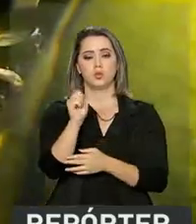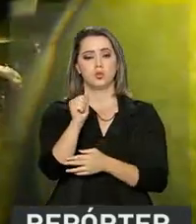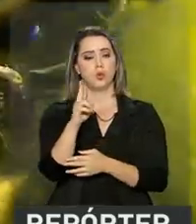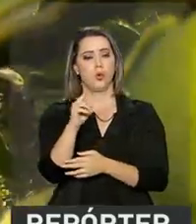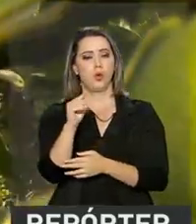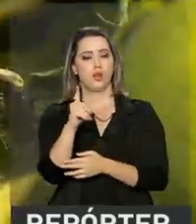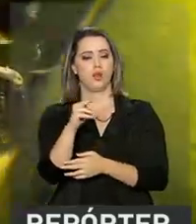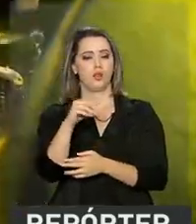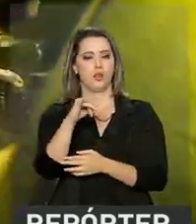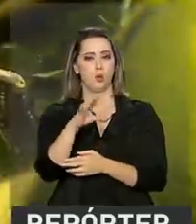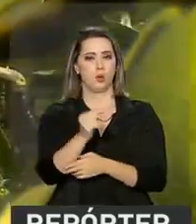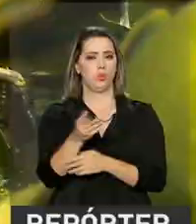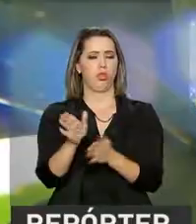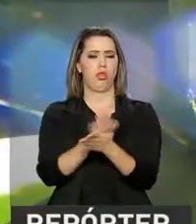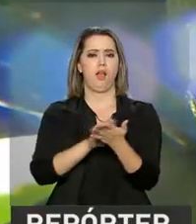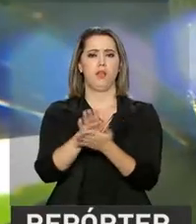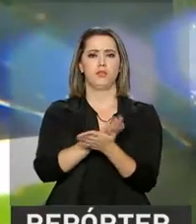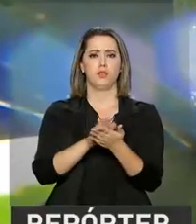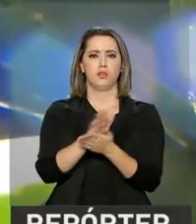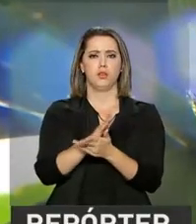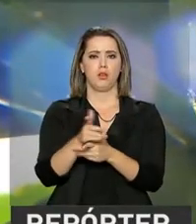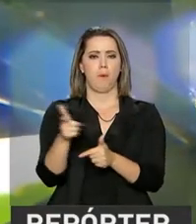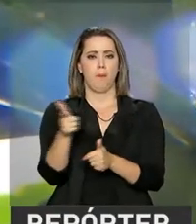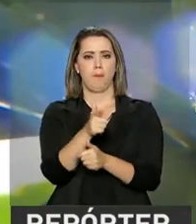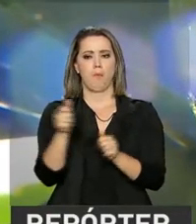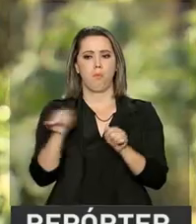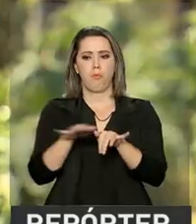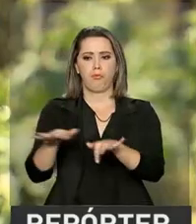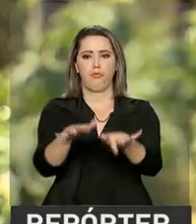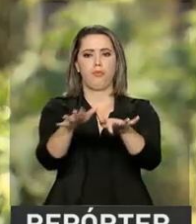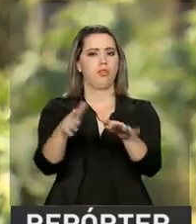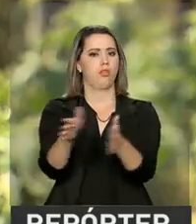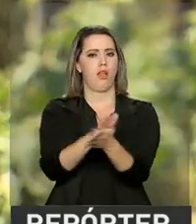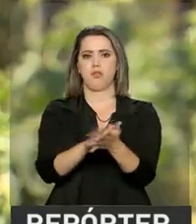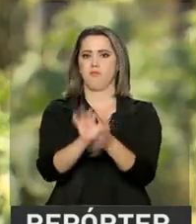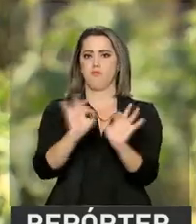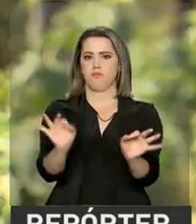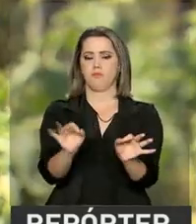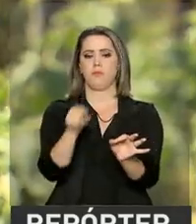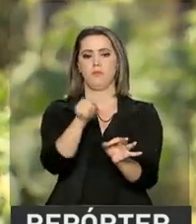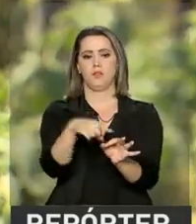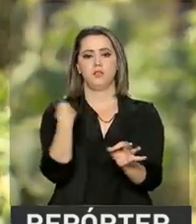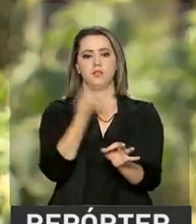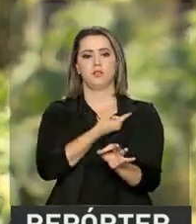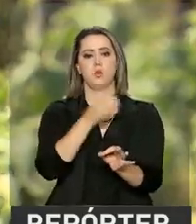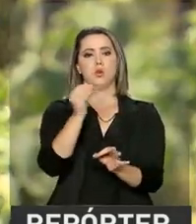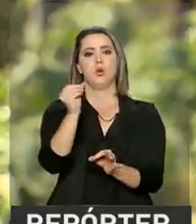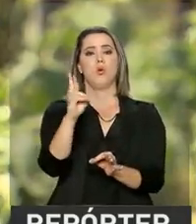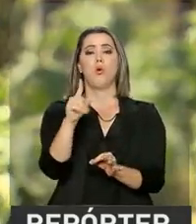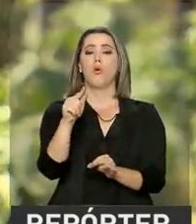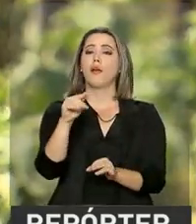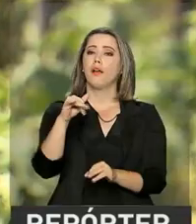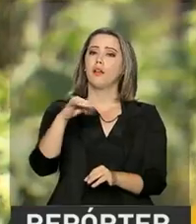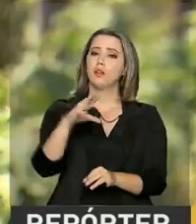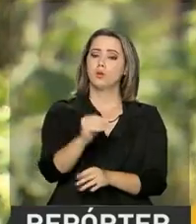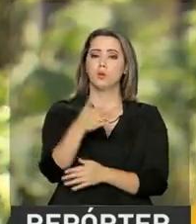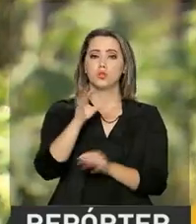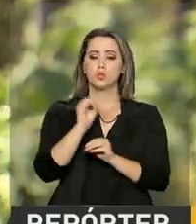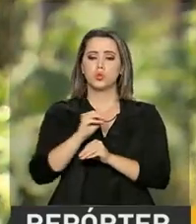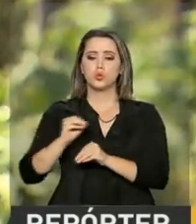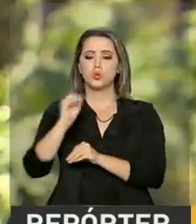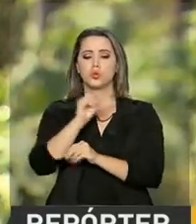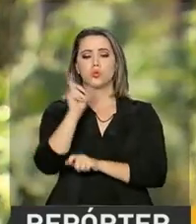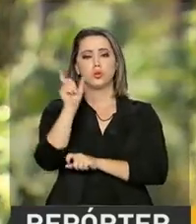sem agrotóxicos e sem fertilizantes químicos por a gente ser produto orgânico é que a gente cuida com mais carinho porque a gente sabe que as pessoas se